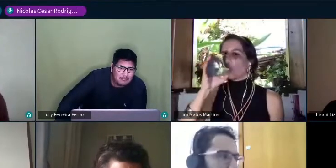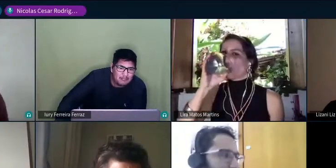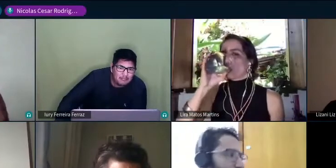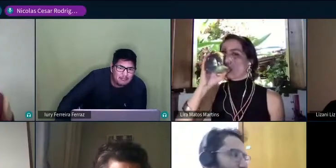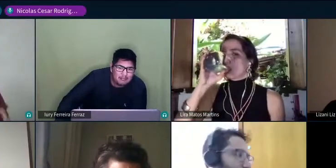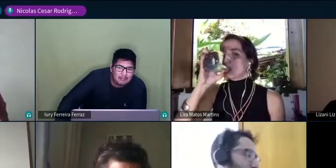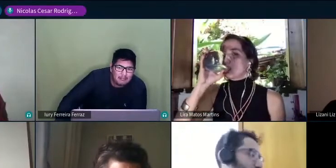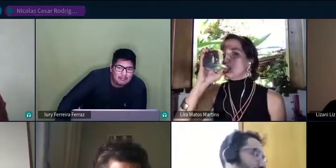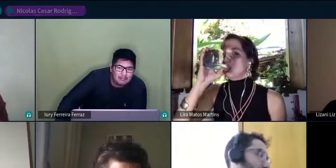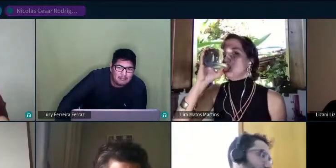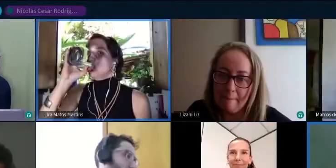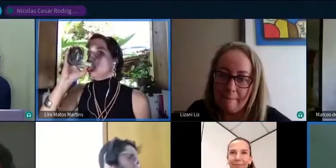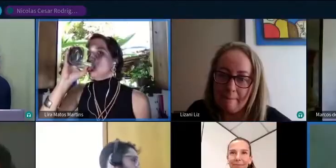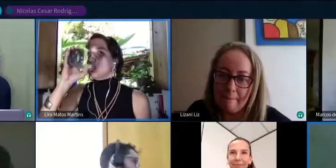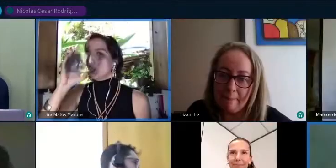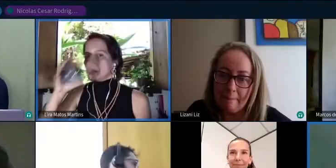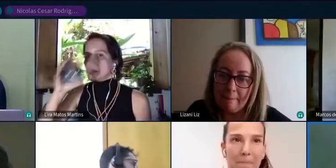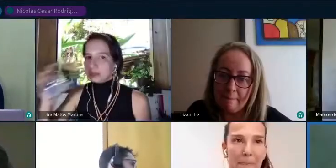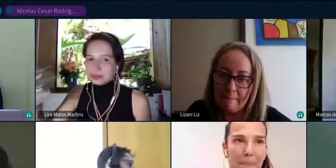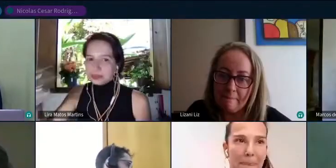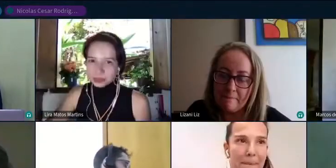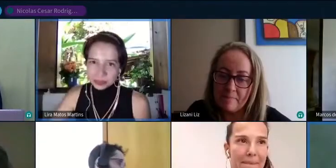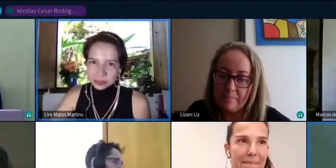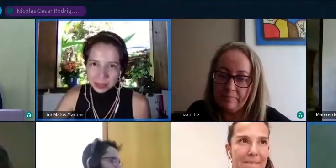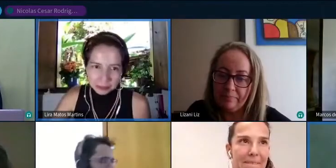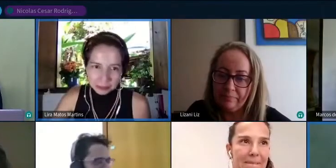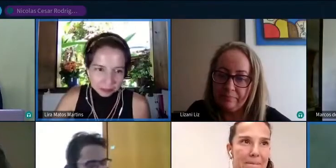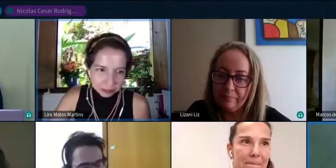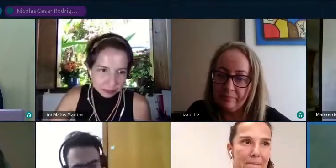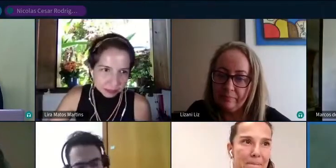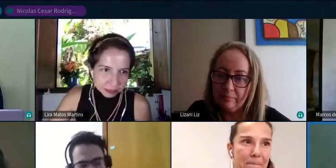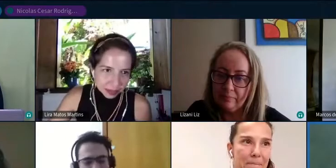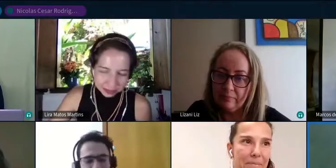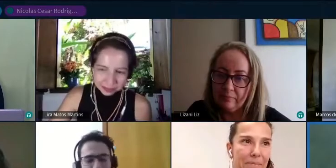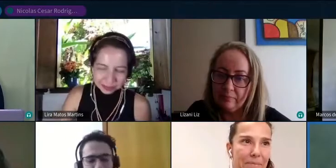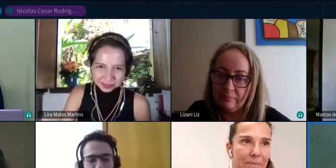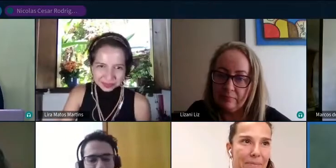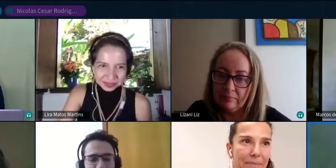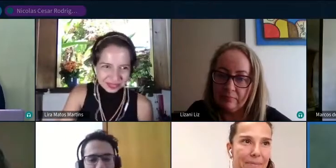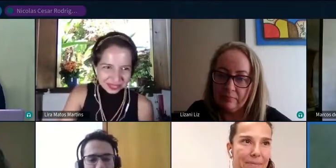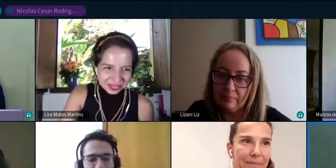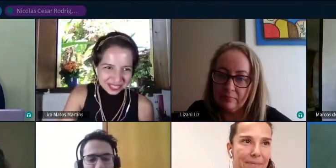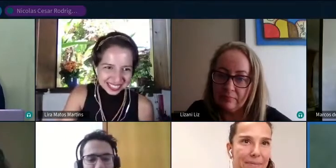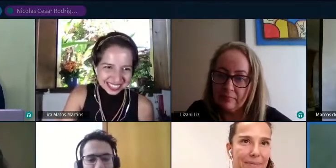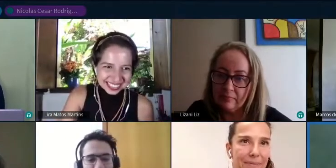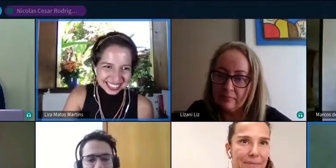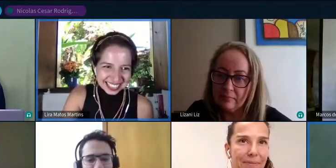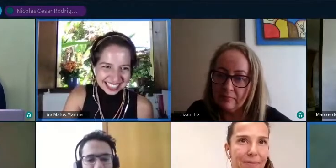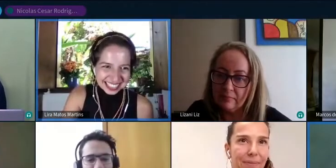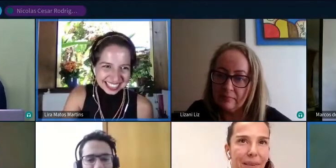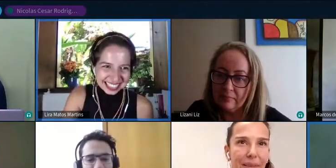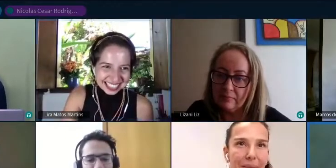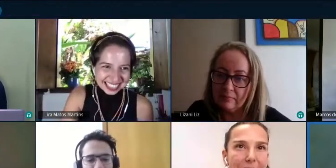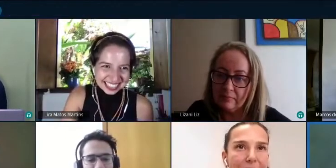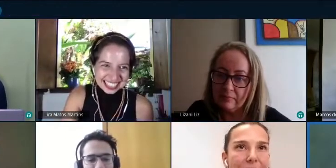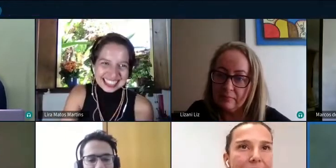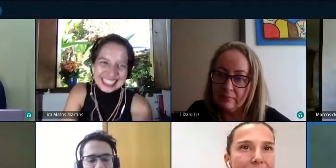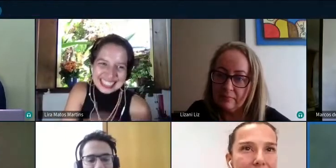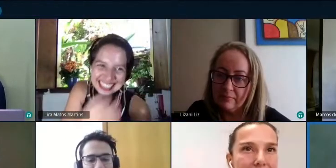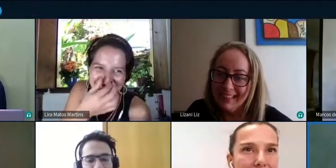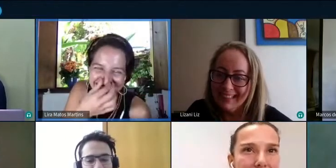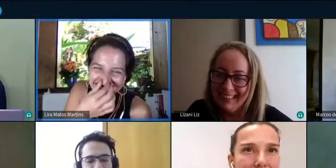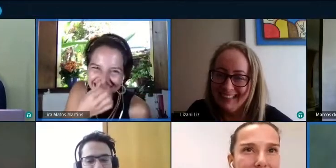Ora... Me deu a ideia. E aí, tô estudando aí o tema da minha dissertação, Lira que me